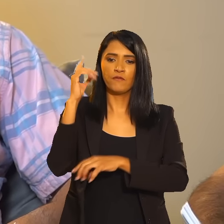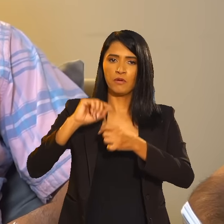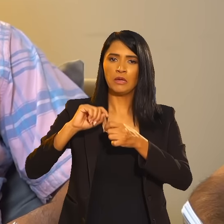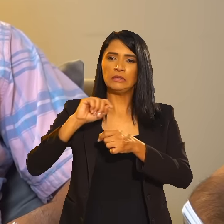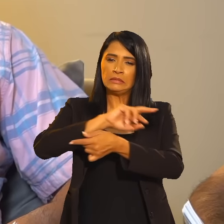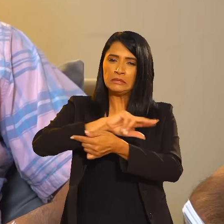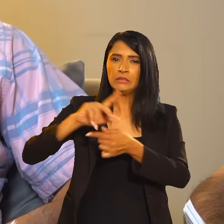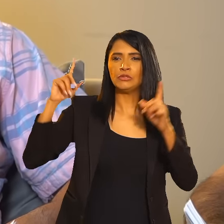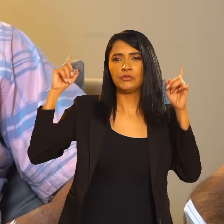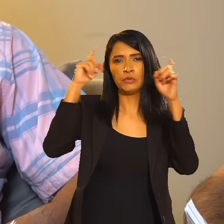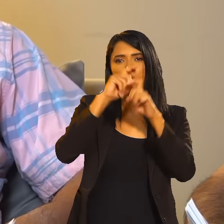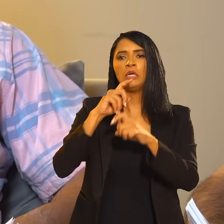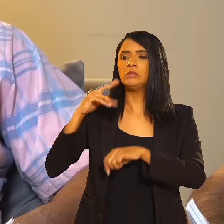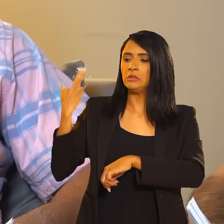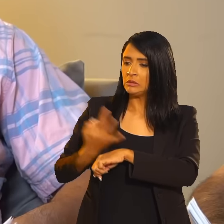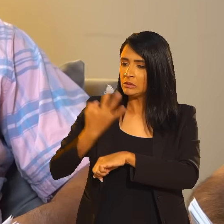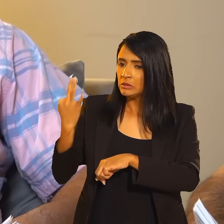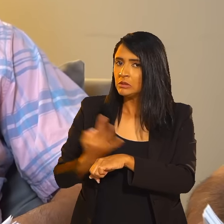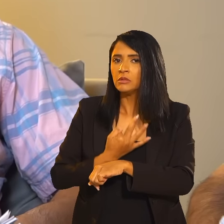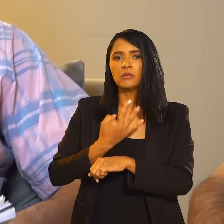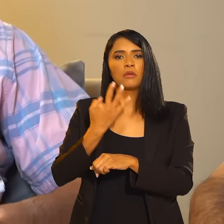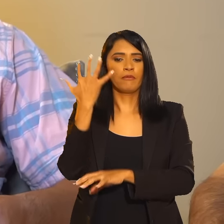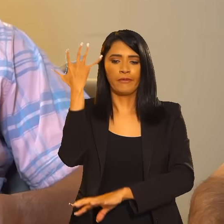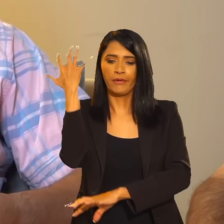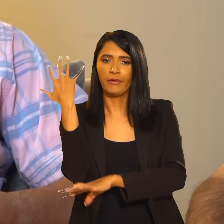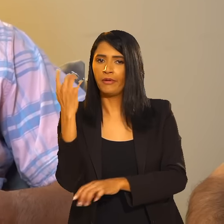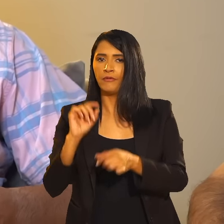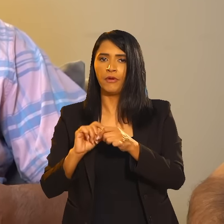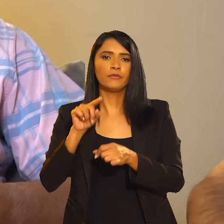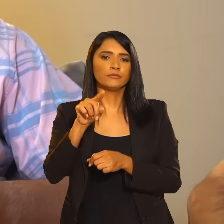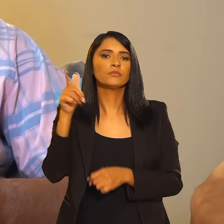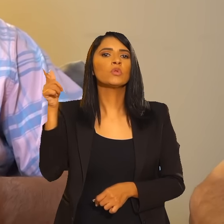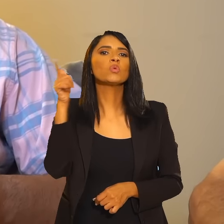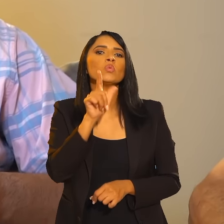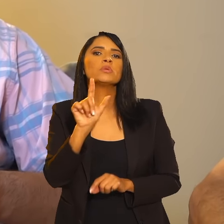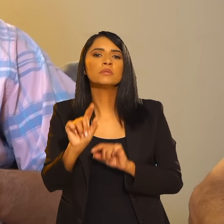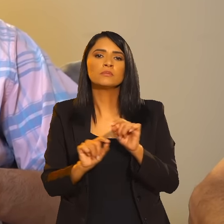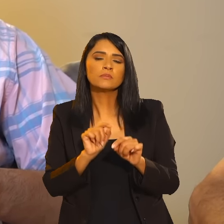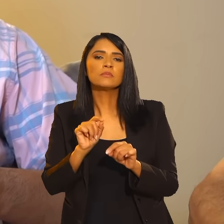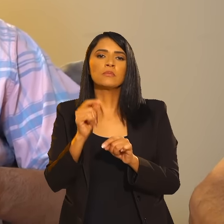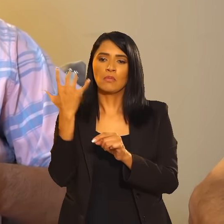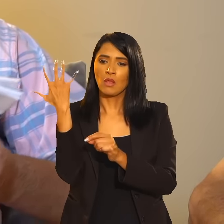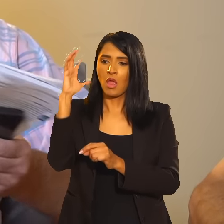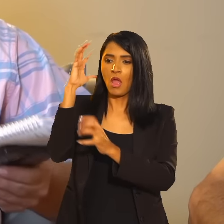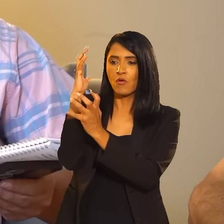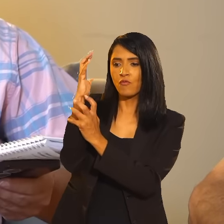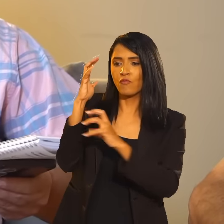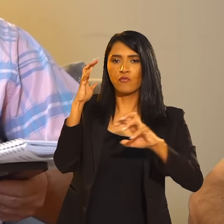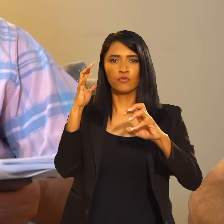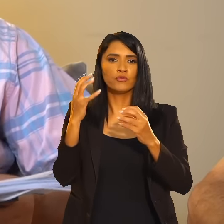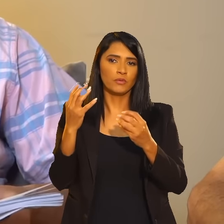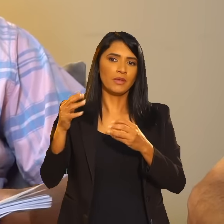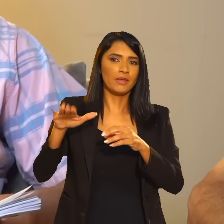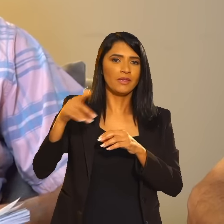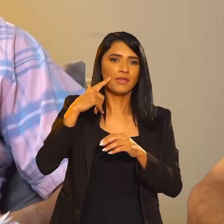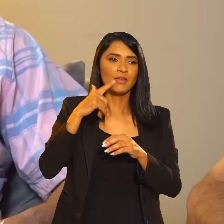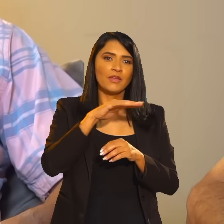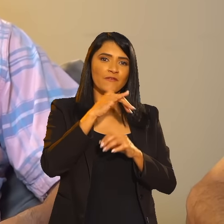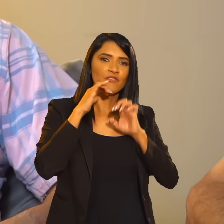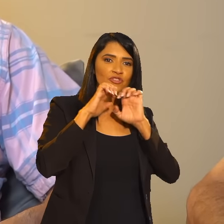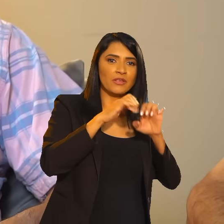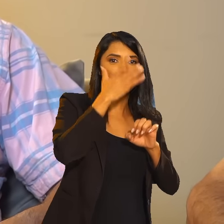a gente passe por várias dificuldades, aquelas raízes fazem com que você consiga dar frutos e trazer pessoas